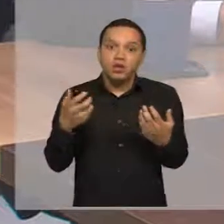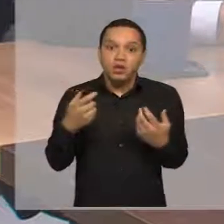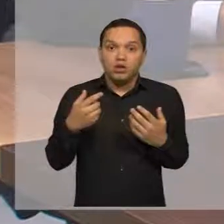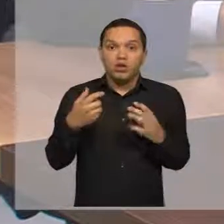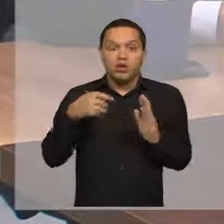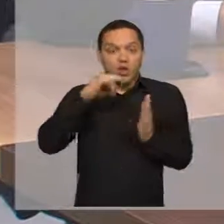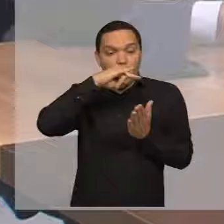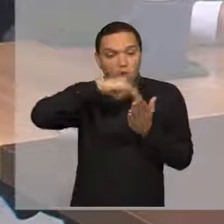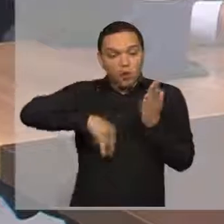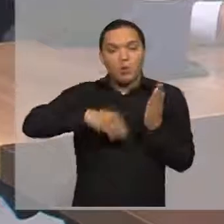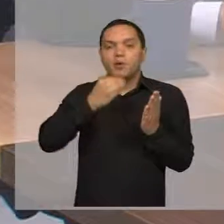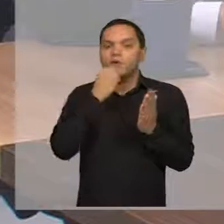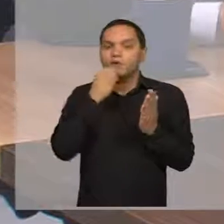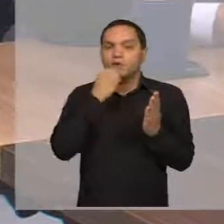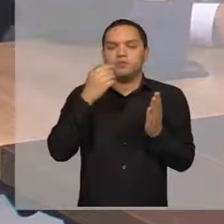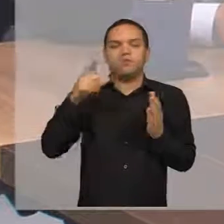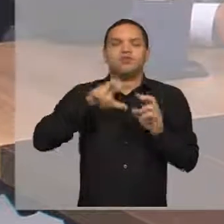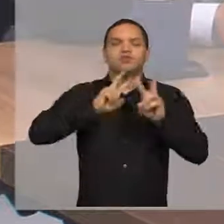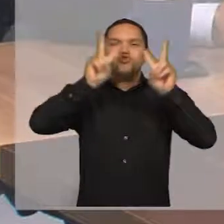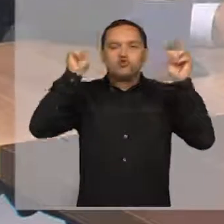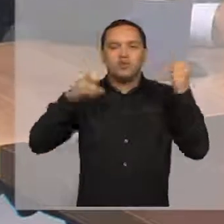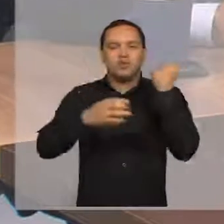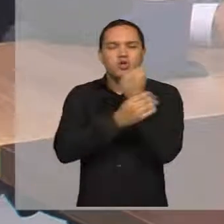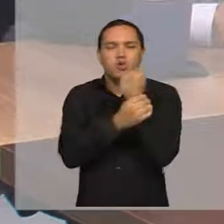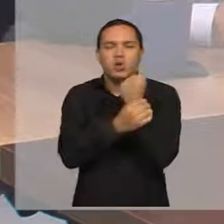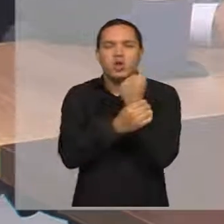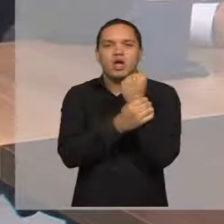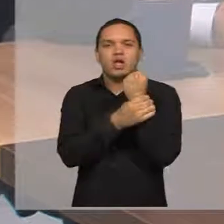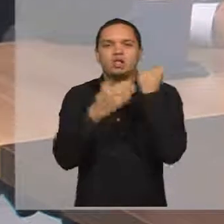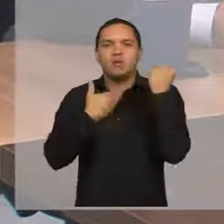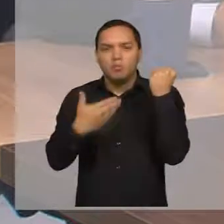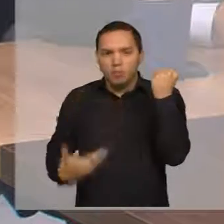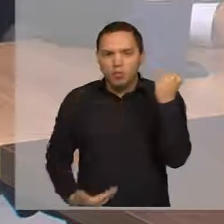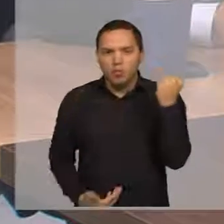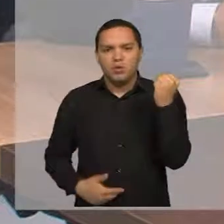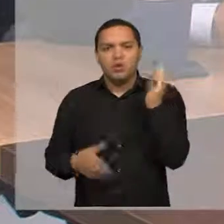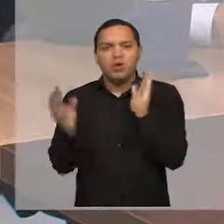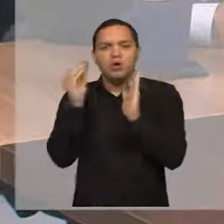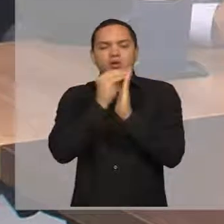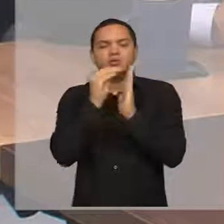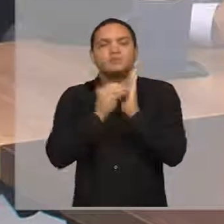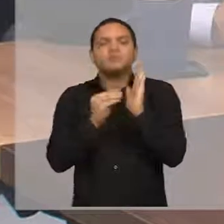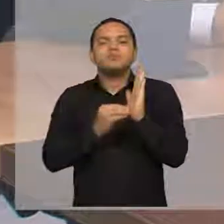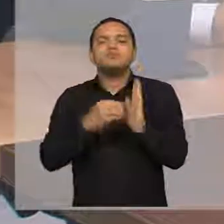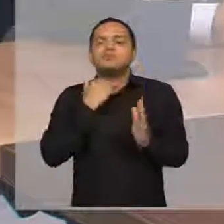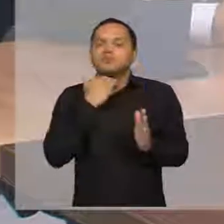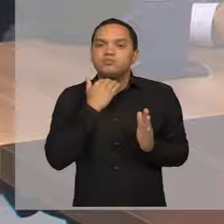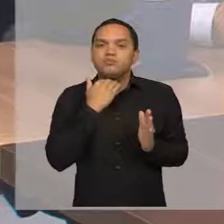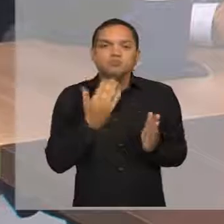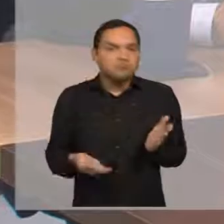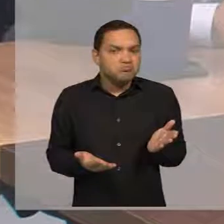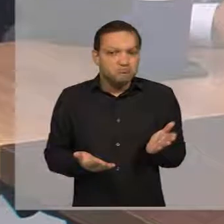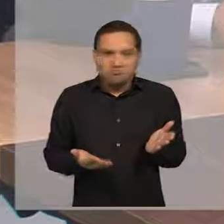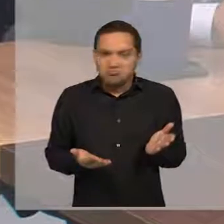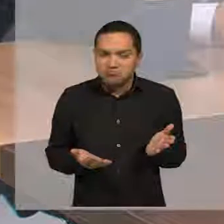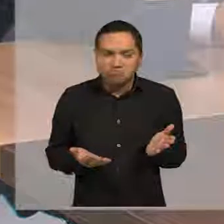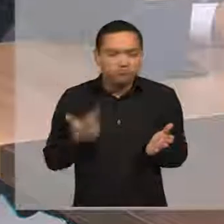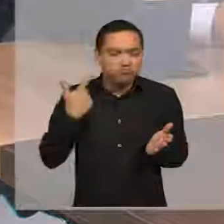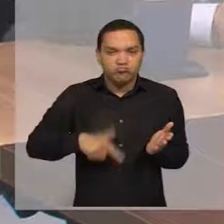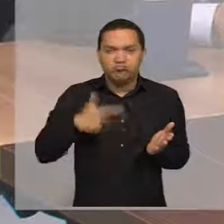as questões principais, como por exemplo segurança, como é que elas vão ser articuladas dentro do plano de governo, como é que elas se integram. Então a gente não